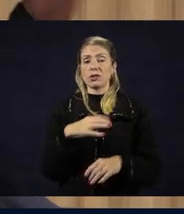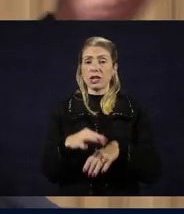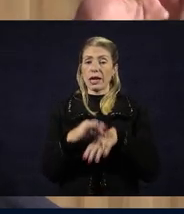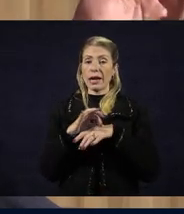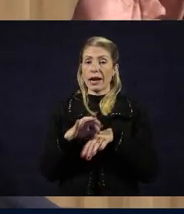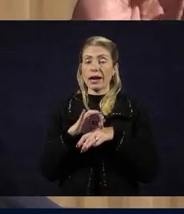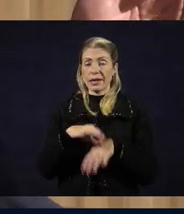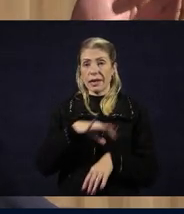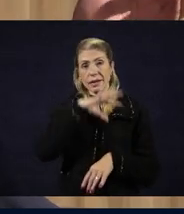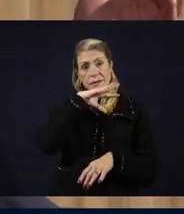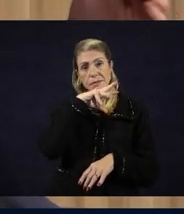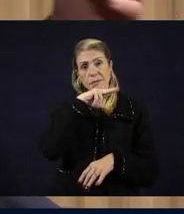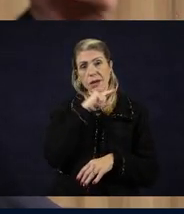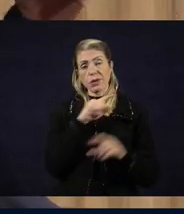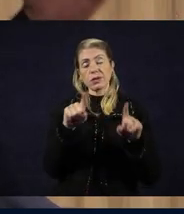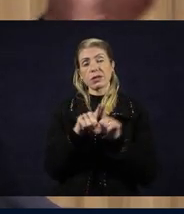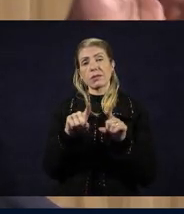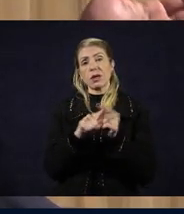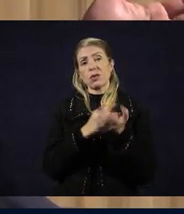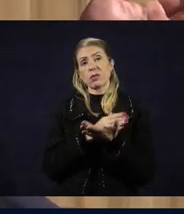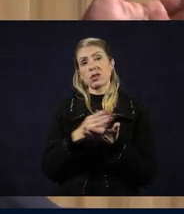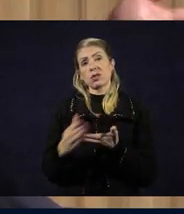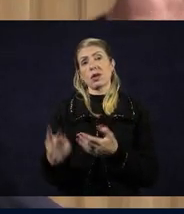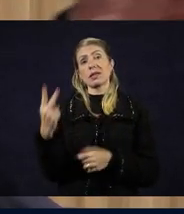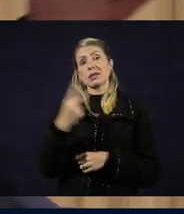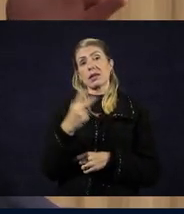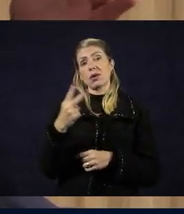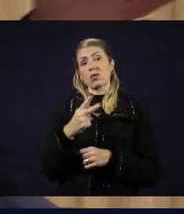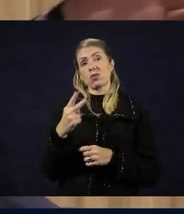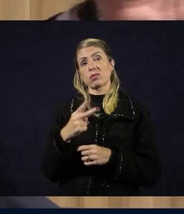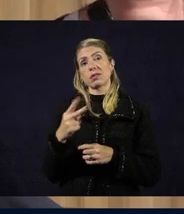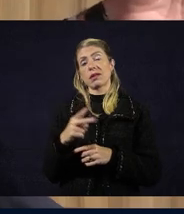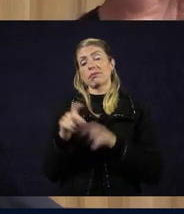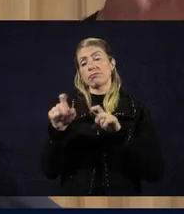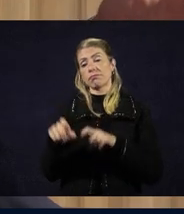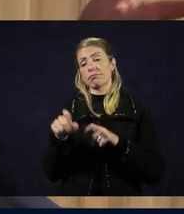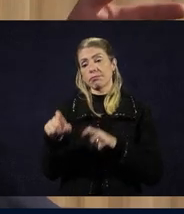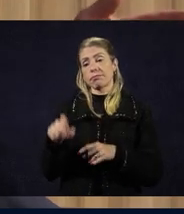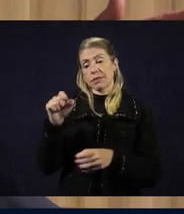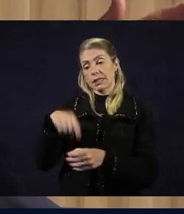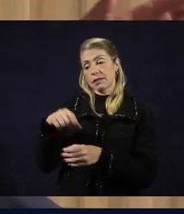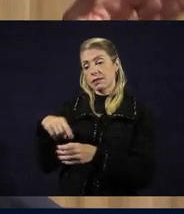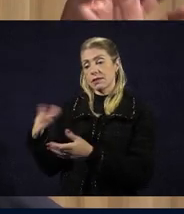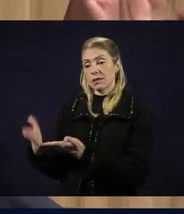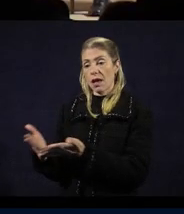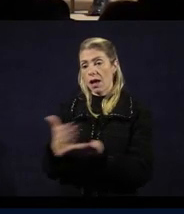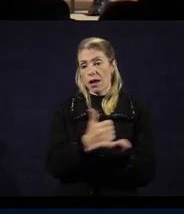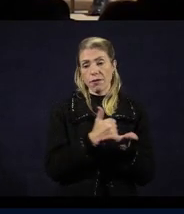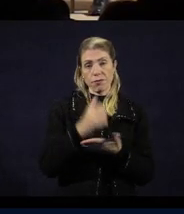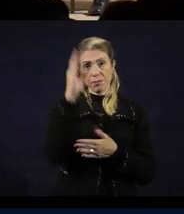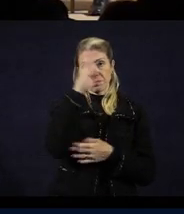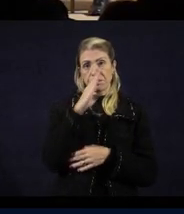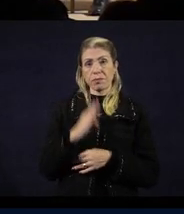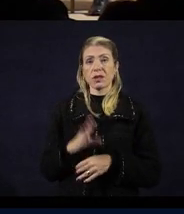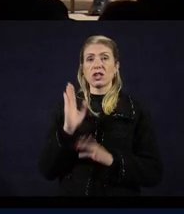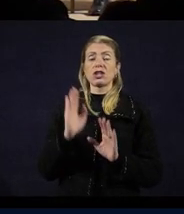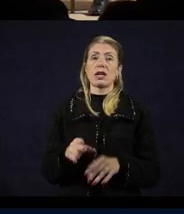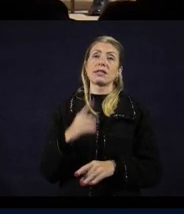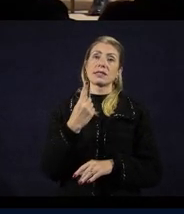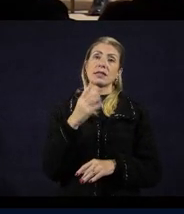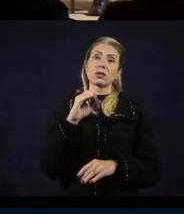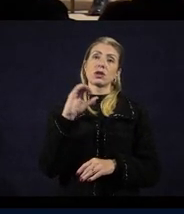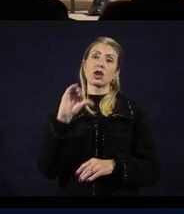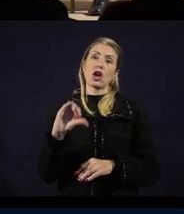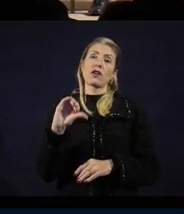para segunda safra brasileira Então acho que e cada vez mais né Nós chegamos aí estamos finalizando a safra com quase 109 milhões